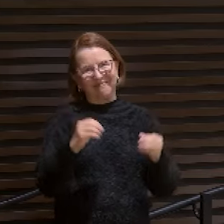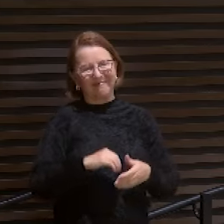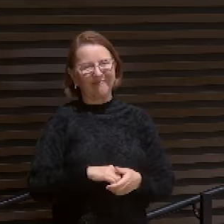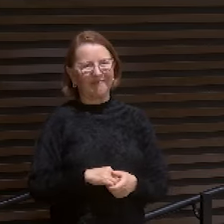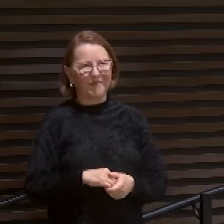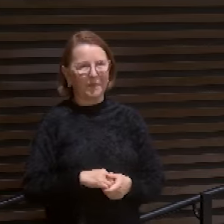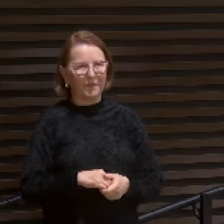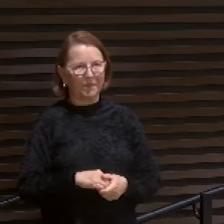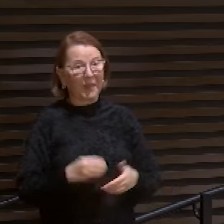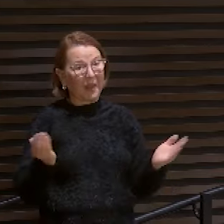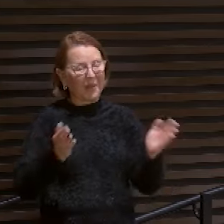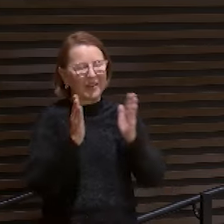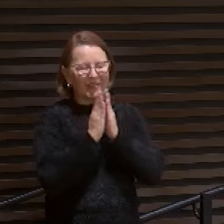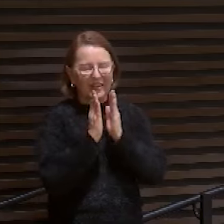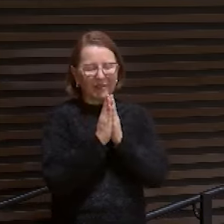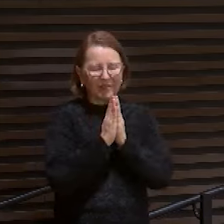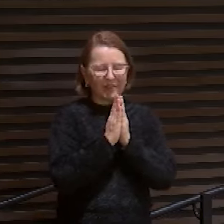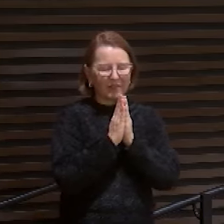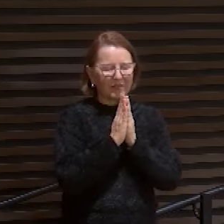Vamos orar?